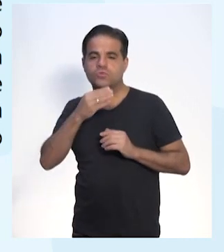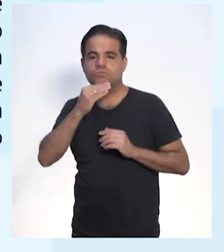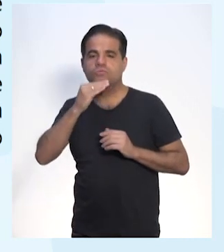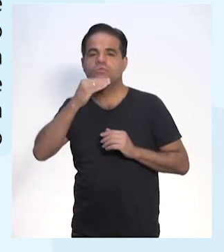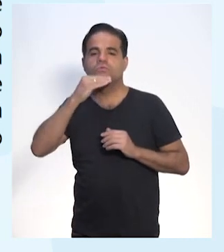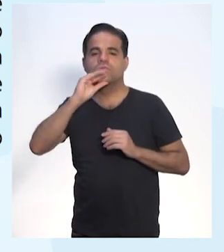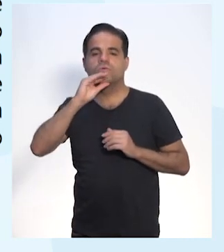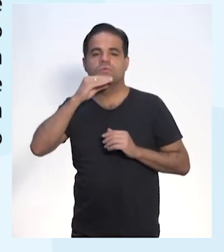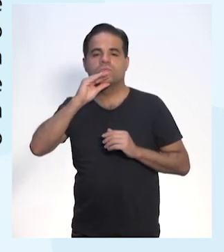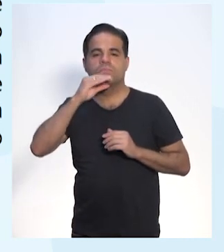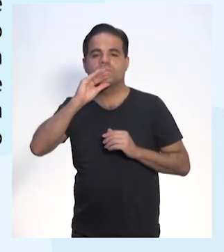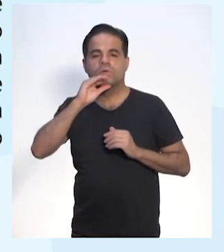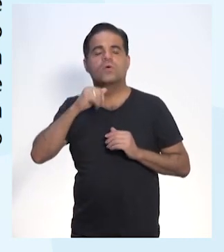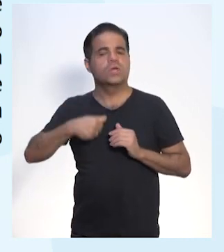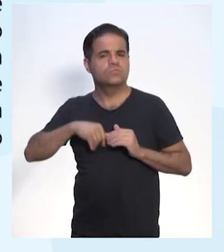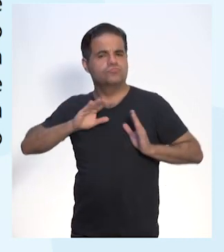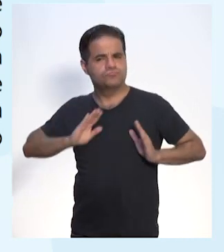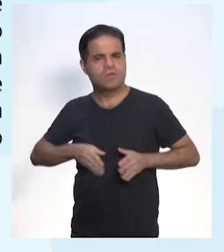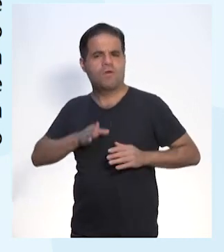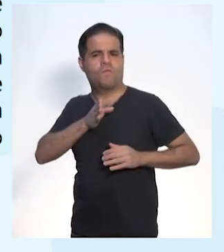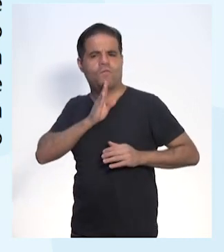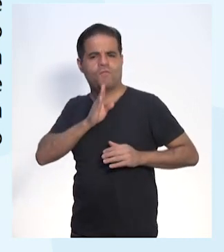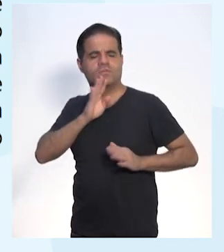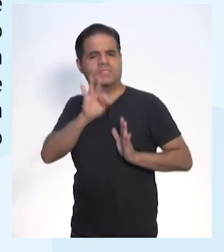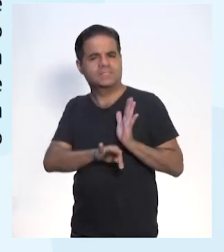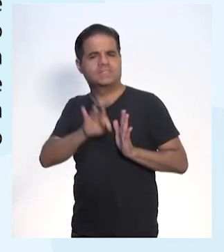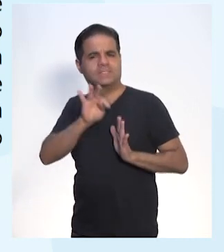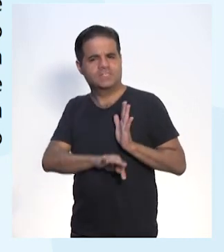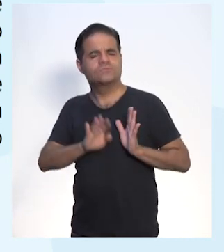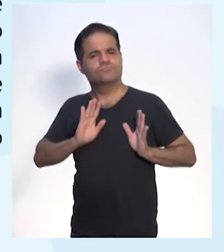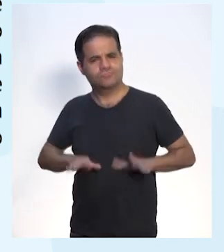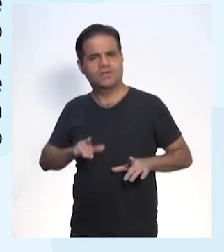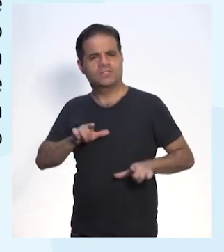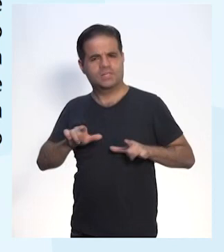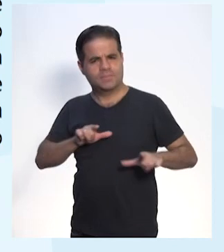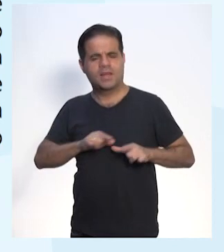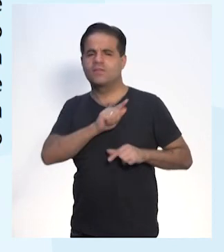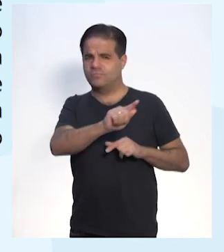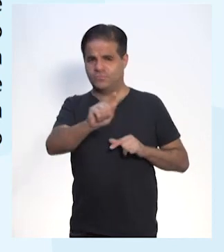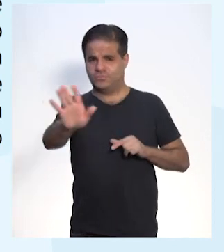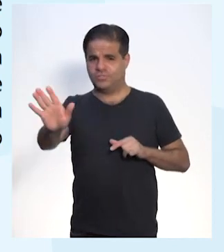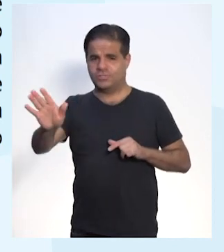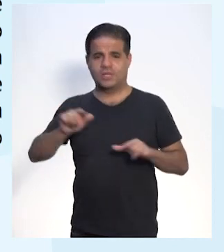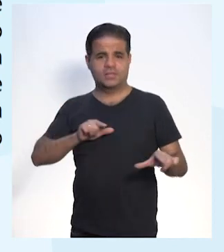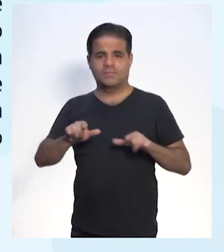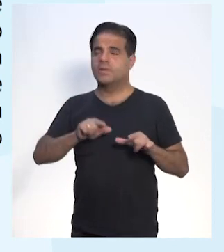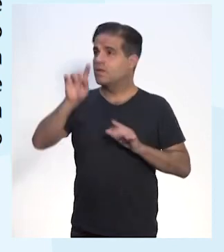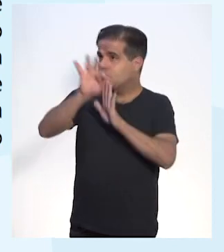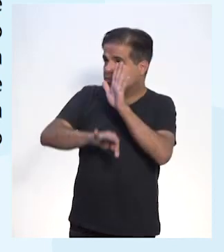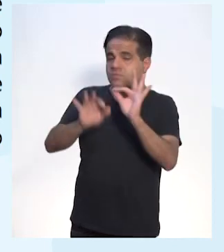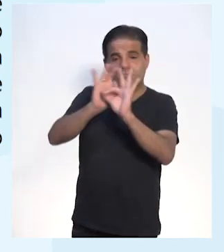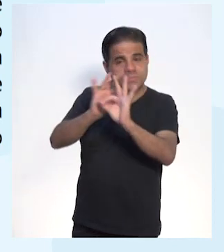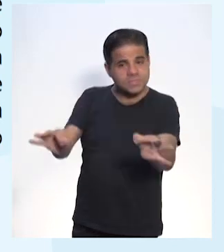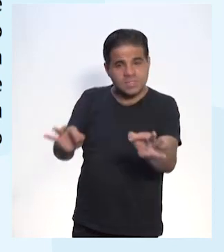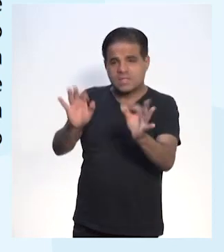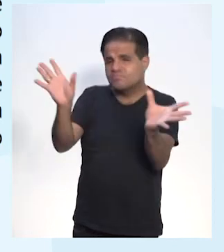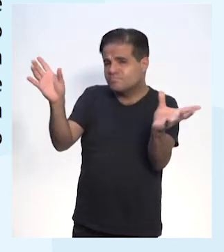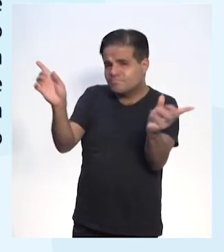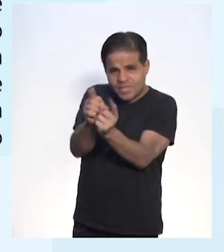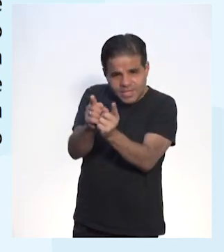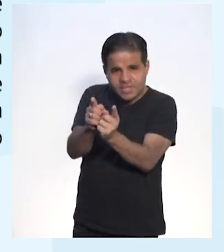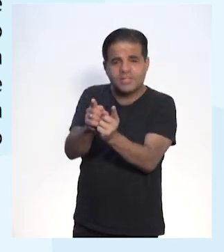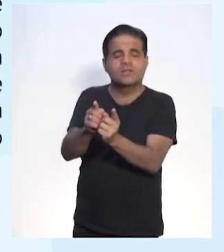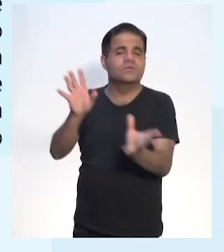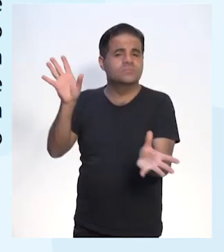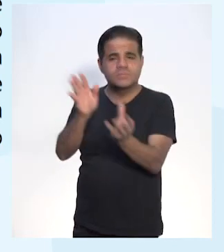texto. Então, já sabemos um pouco, já contextualizamos. Esse é o texto que a gente vai trabalhar em algumas aulas, tá, gente?